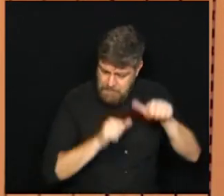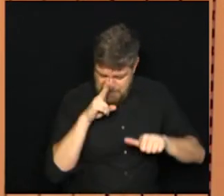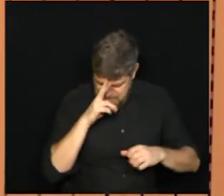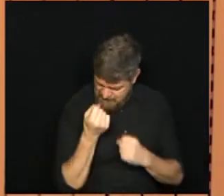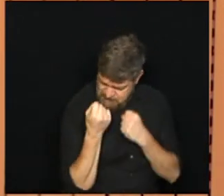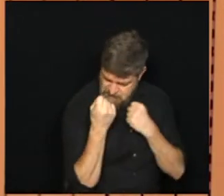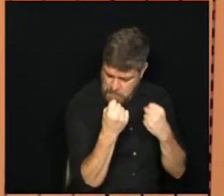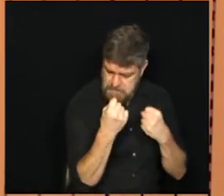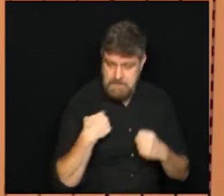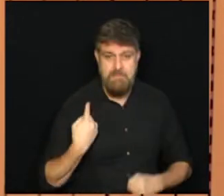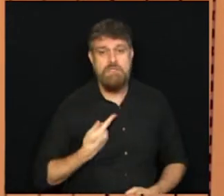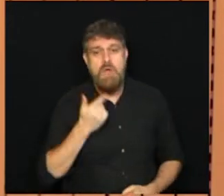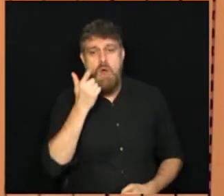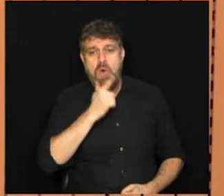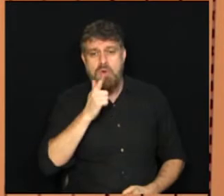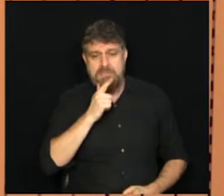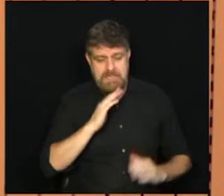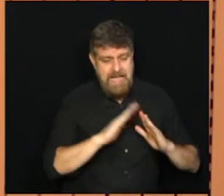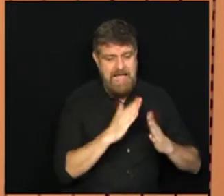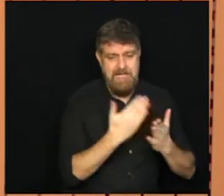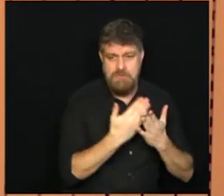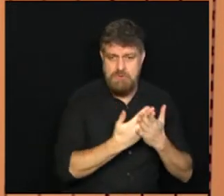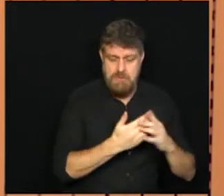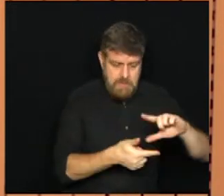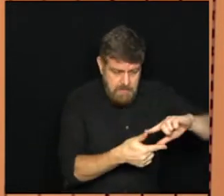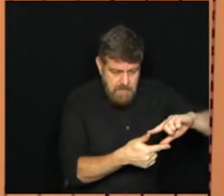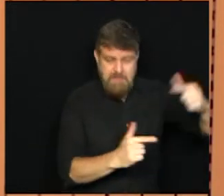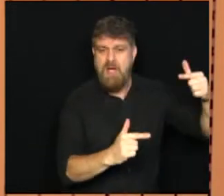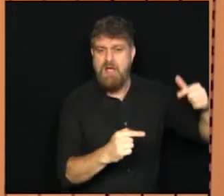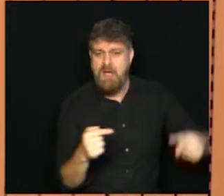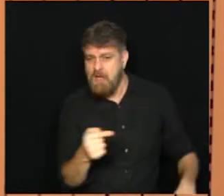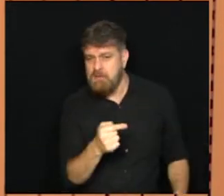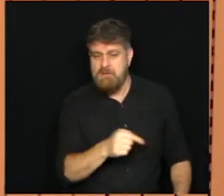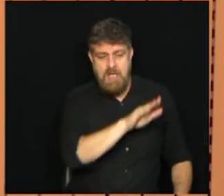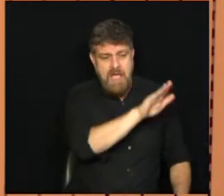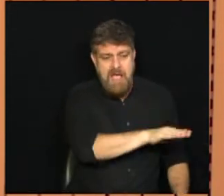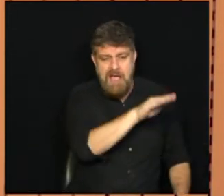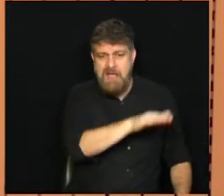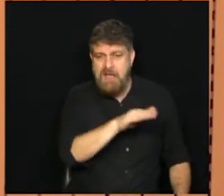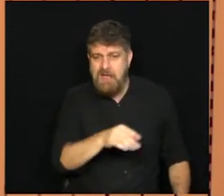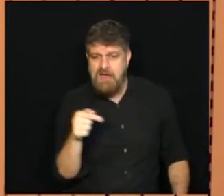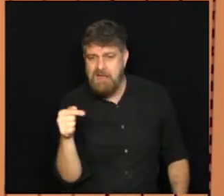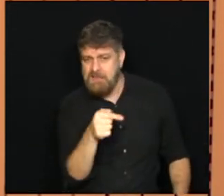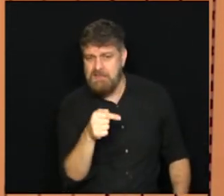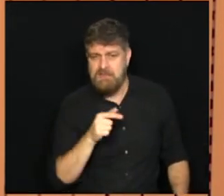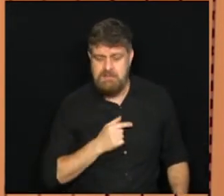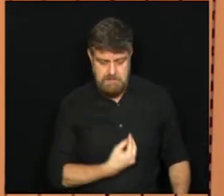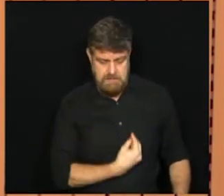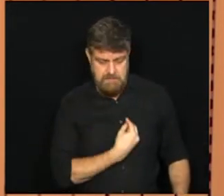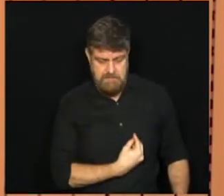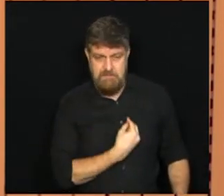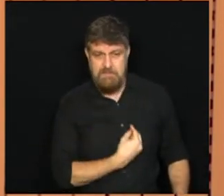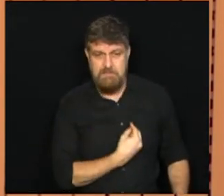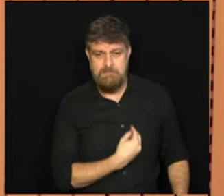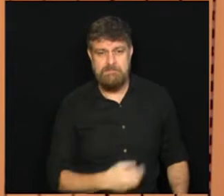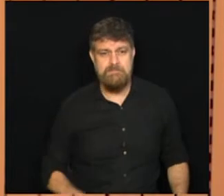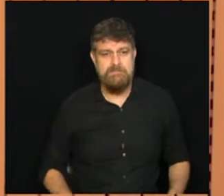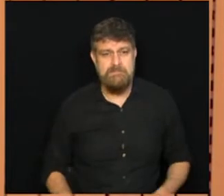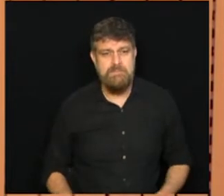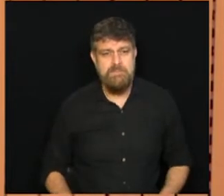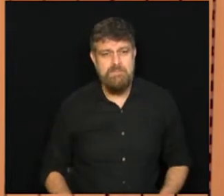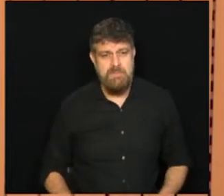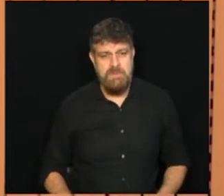sim, mudar o ambiente escolar que as nossas crianças estão passando, estão vivendo, e o avanço